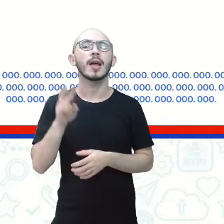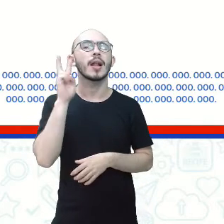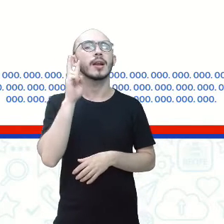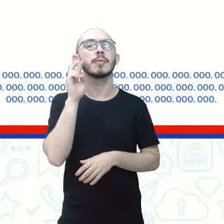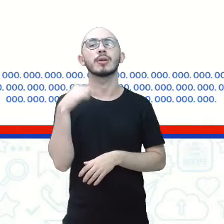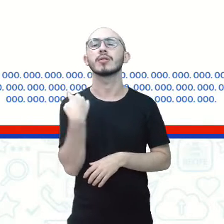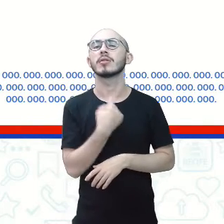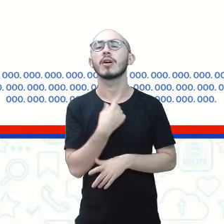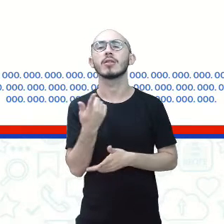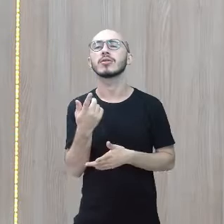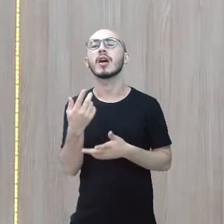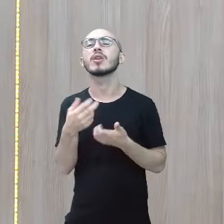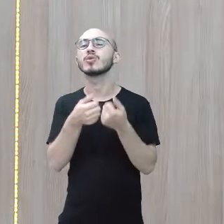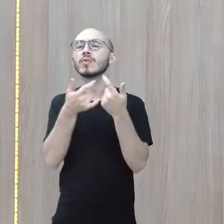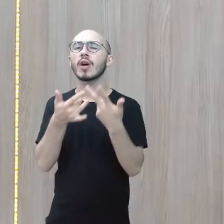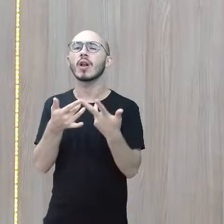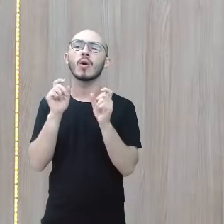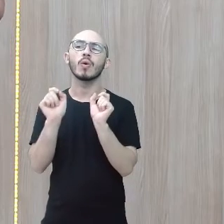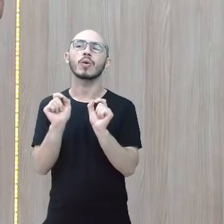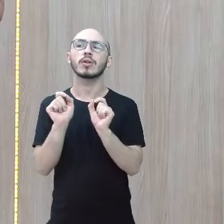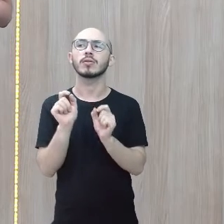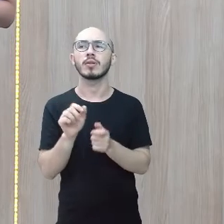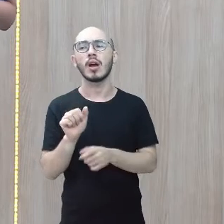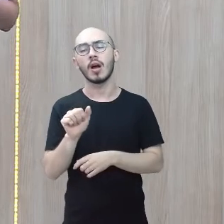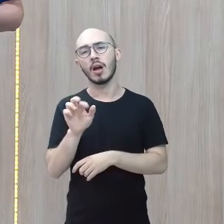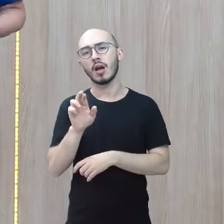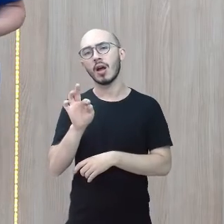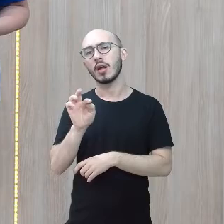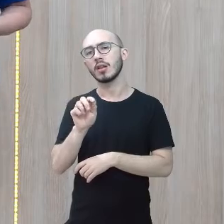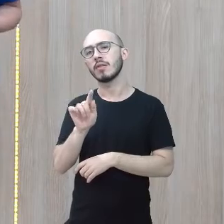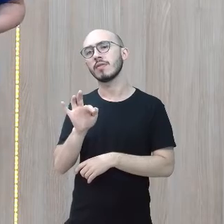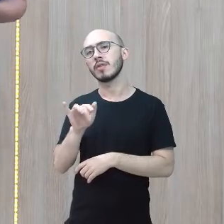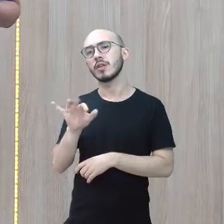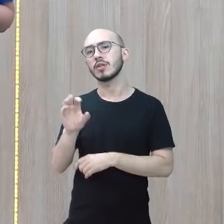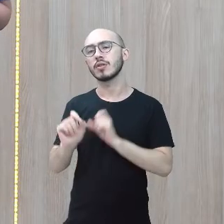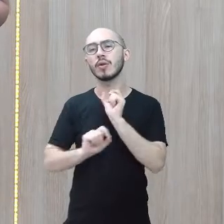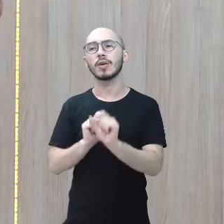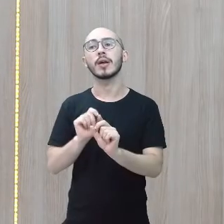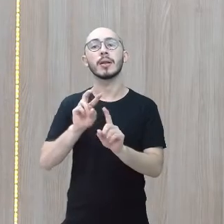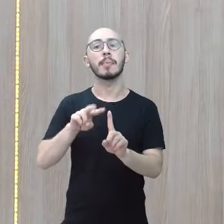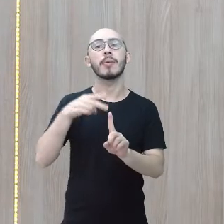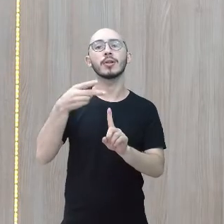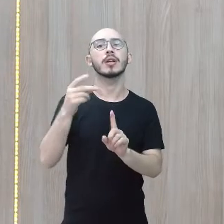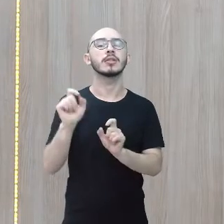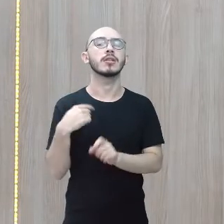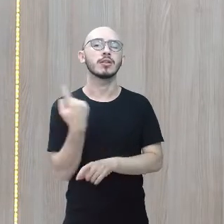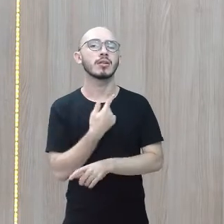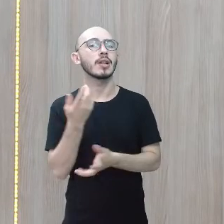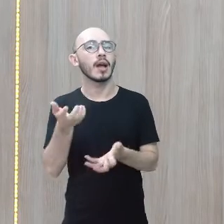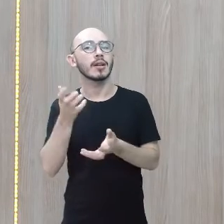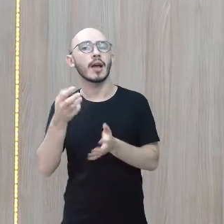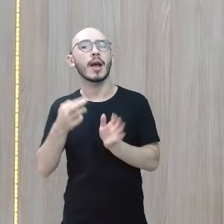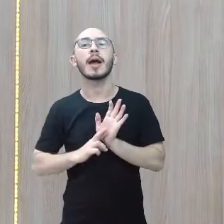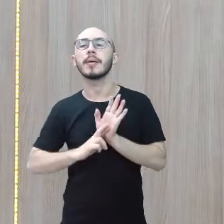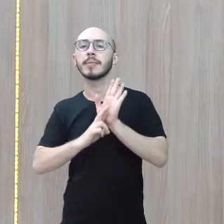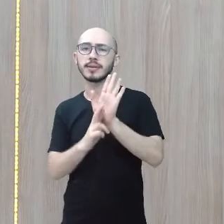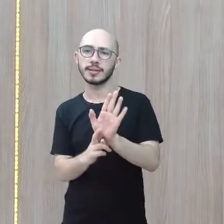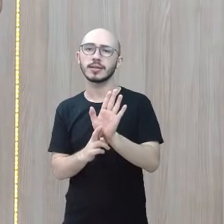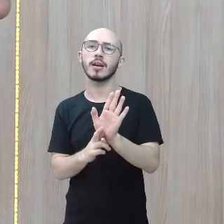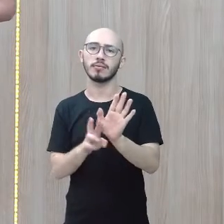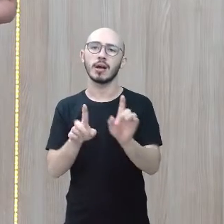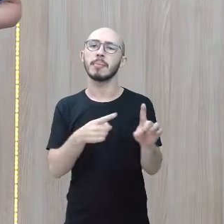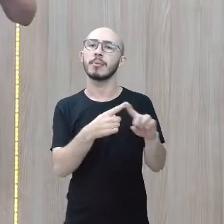gente comentou sobre esse artifício, né? O que é o artifício da potência? É justamente quando a gente quer fazer a representação de